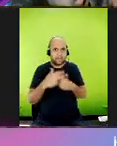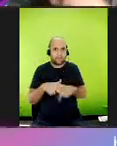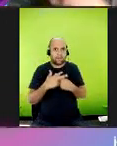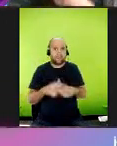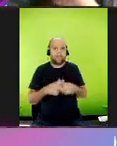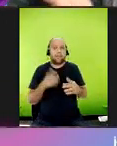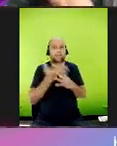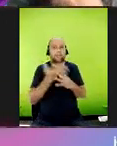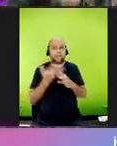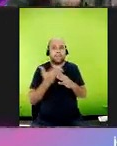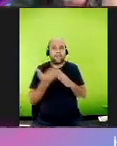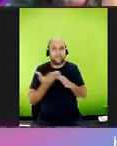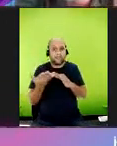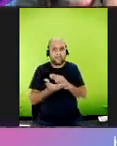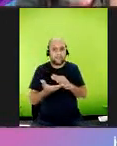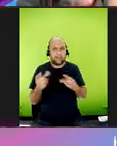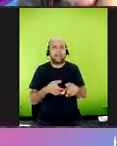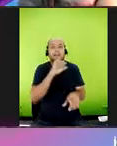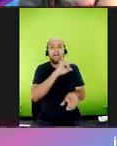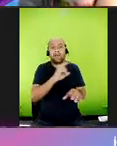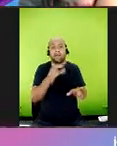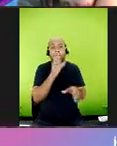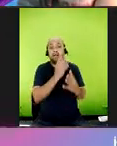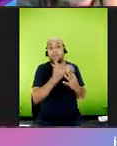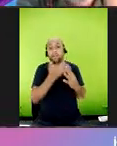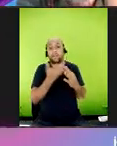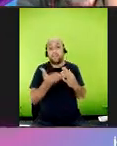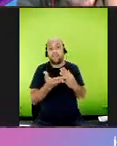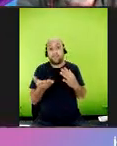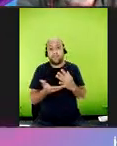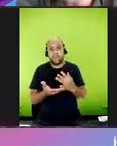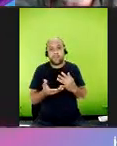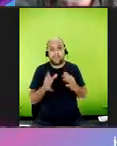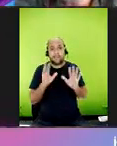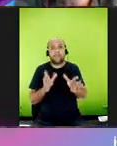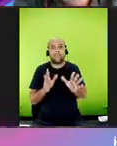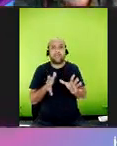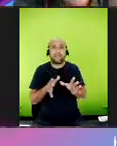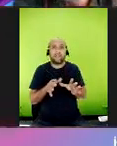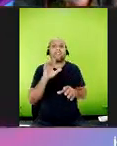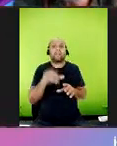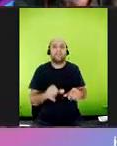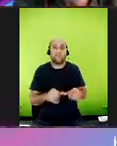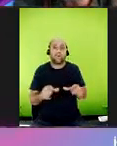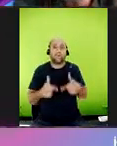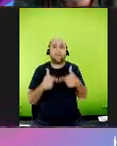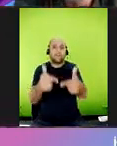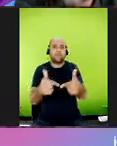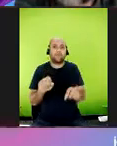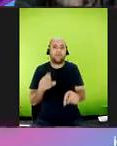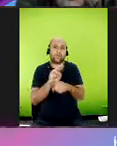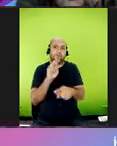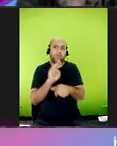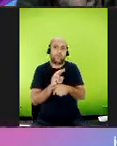decidi dividir nesse negócio de cada um desses negócios já te chama no mundo para trabalhar ou operando ou cuidando e